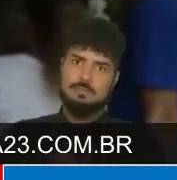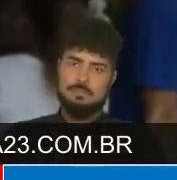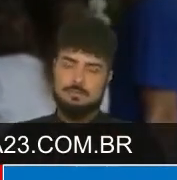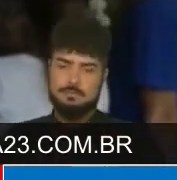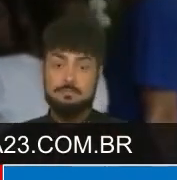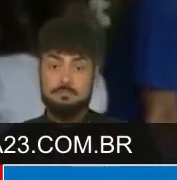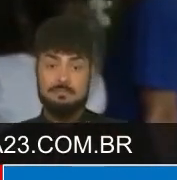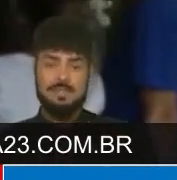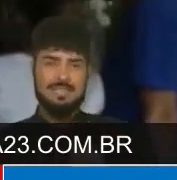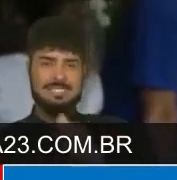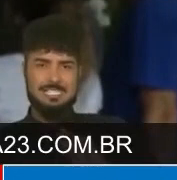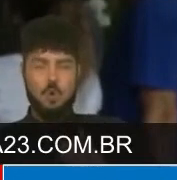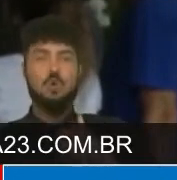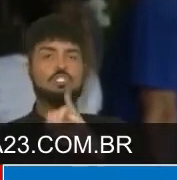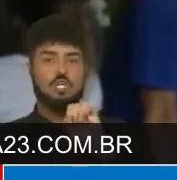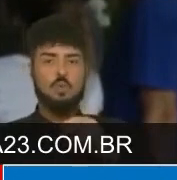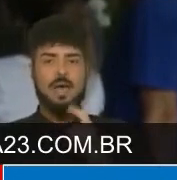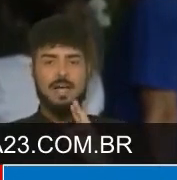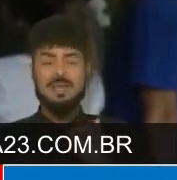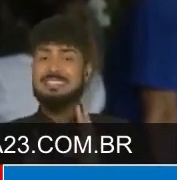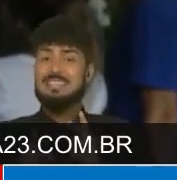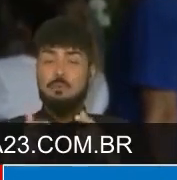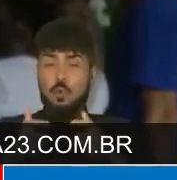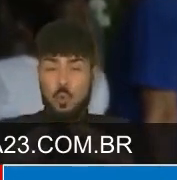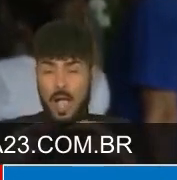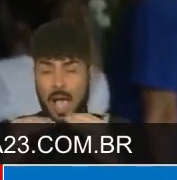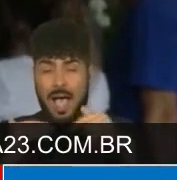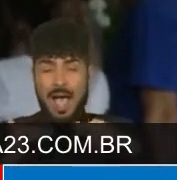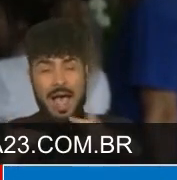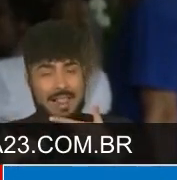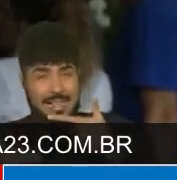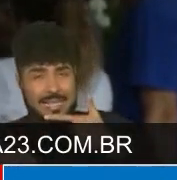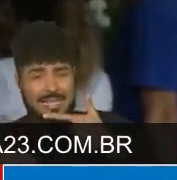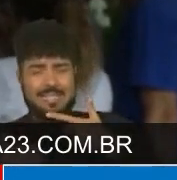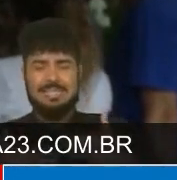foi um lugar de alegria, de sorriso,